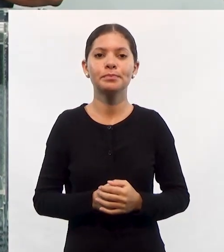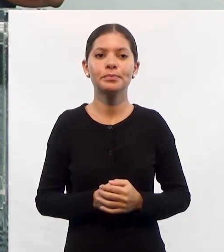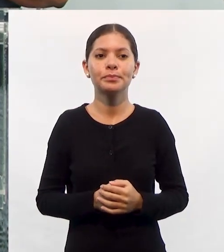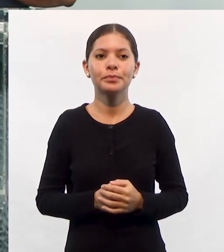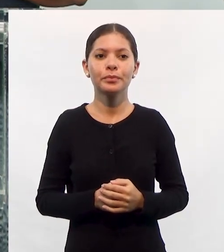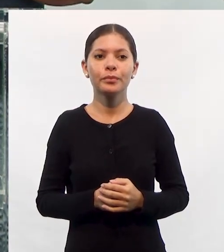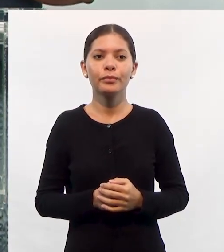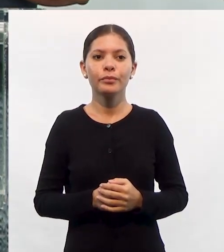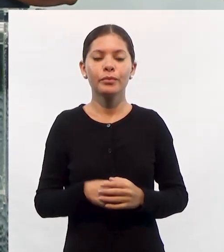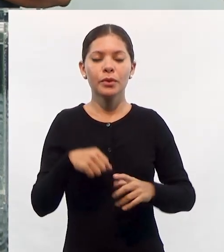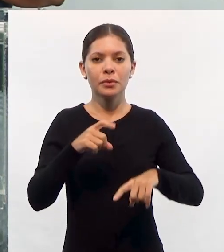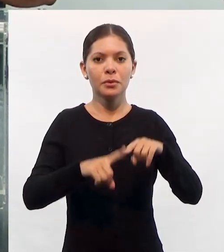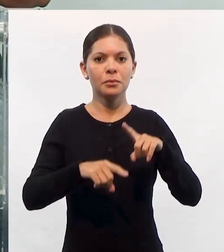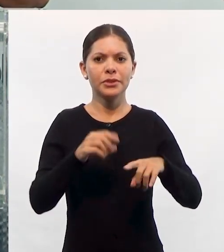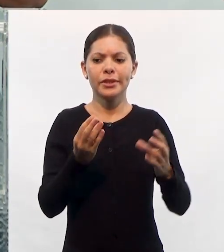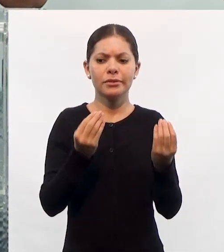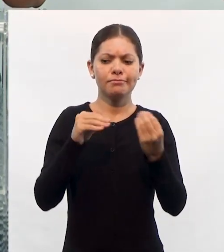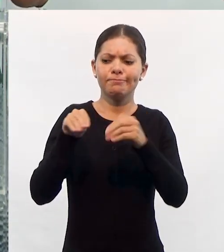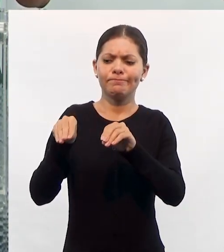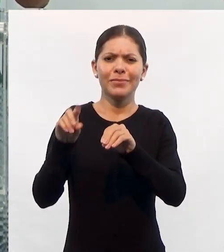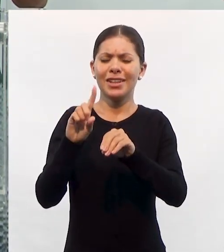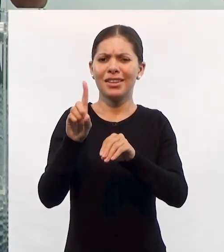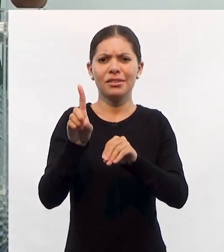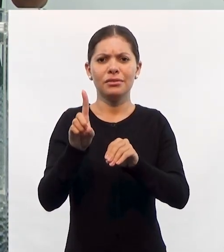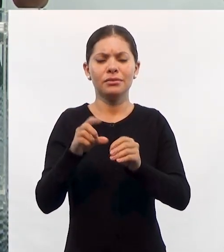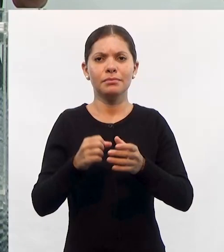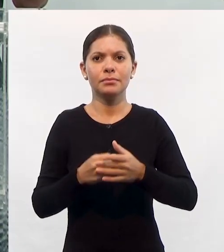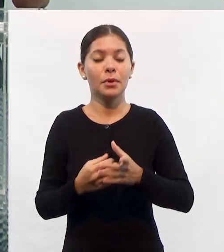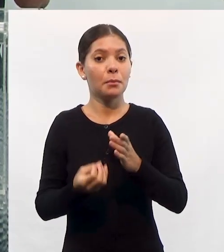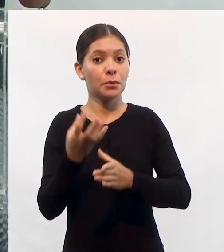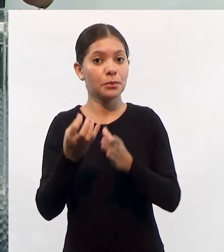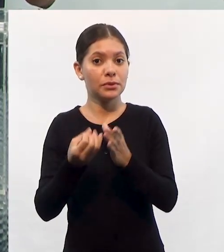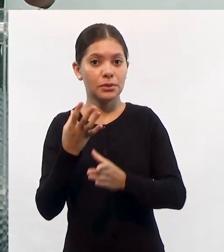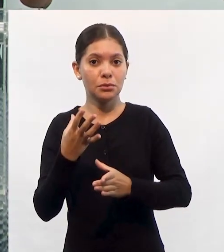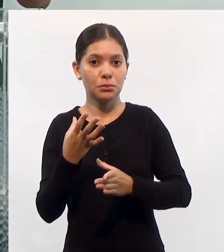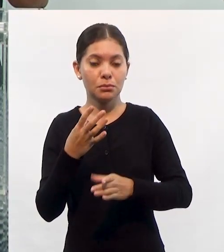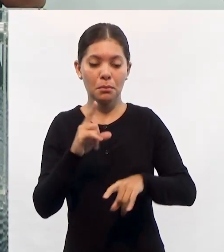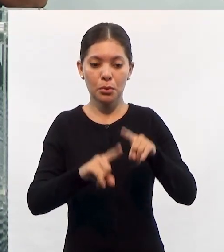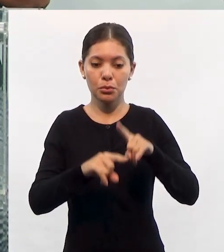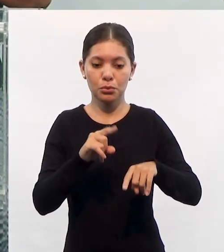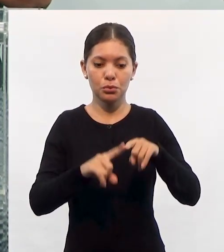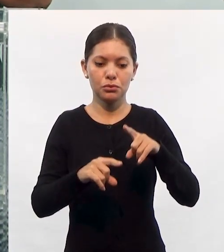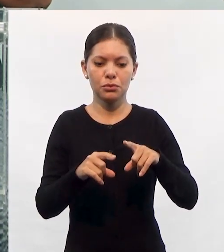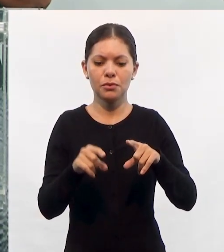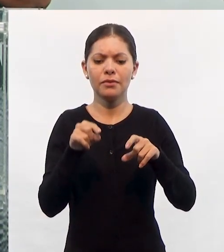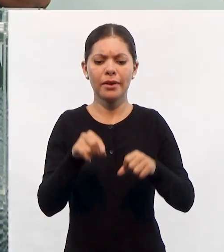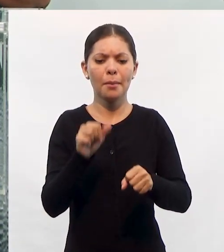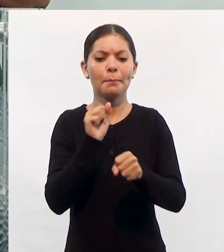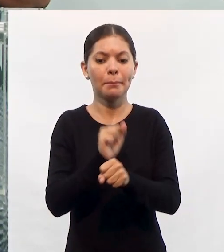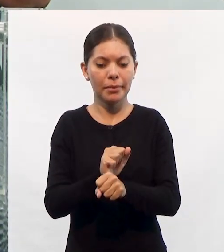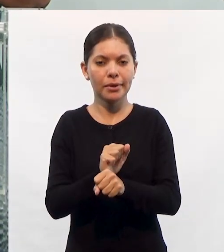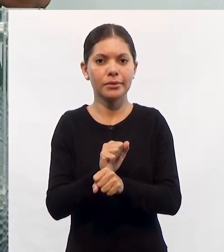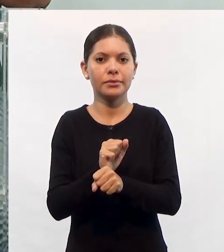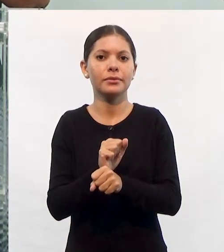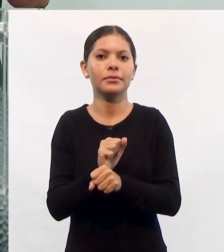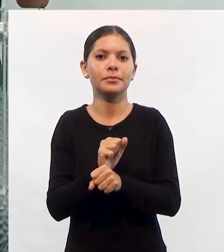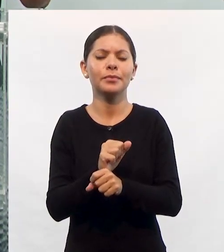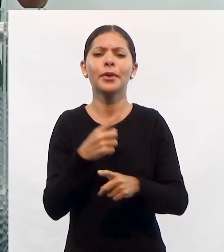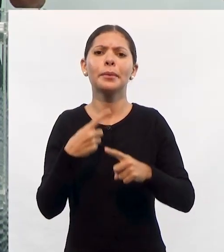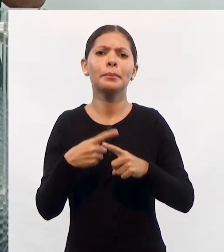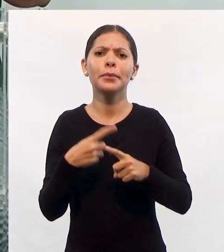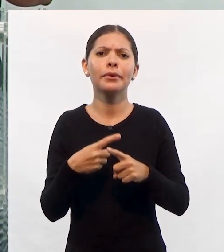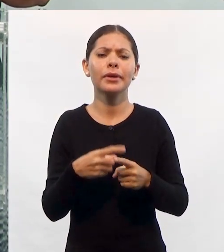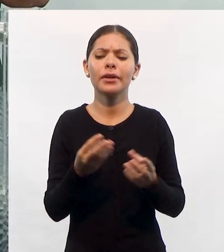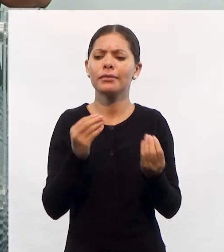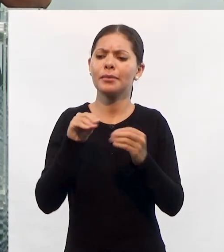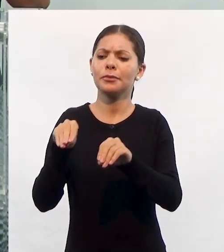vão ser movidos. Nós estamos produzindo um produto e esse produto não vai ser movido do local. Por que